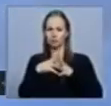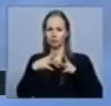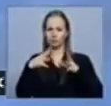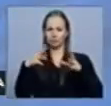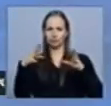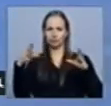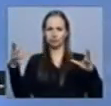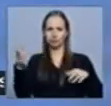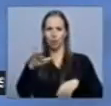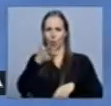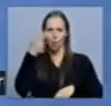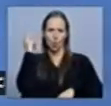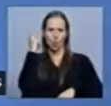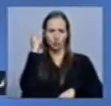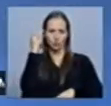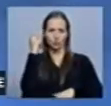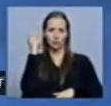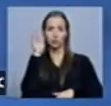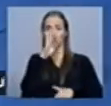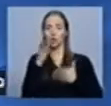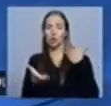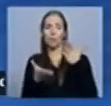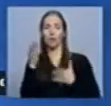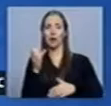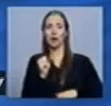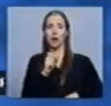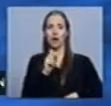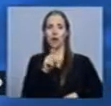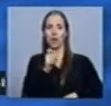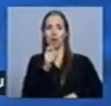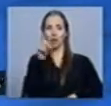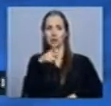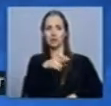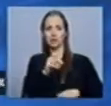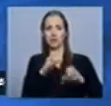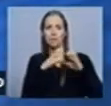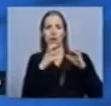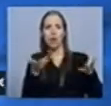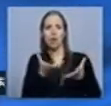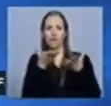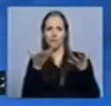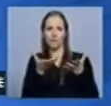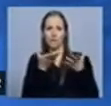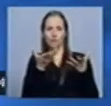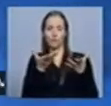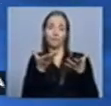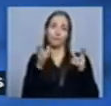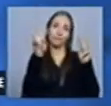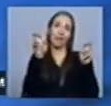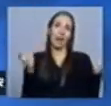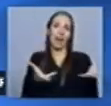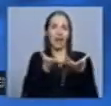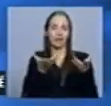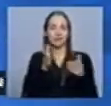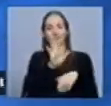mais elevado do que em galáxias que tenham uma massa mais leve. Enfim, leve é uma maneira, obviamente, sempre de